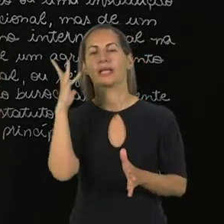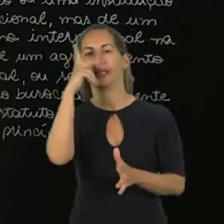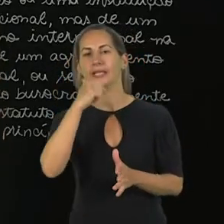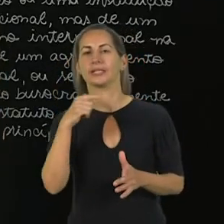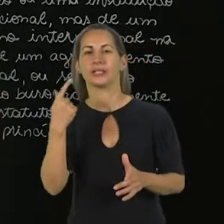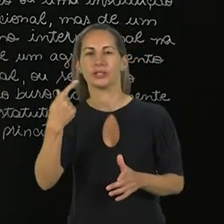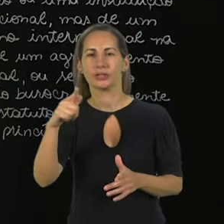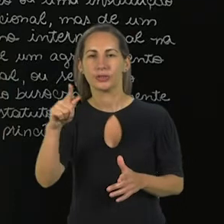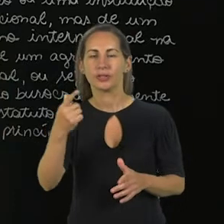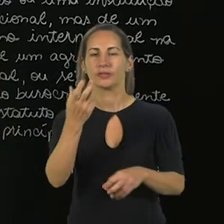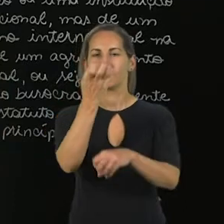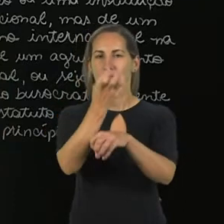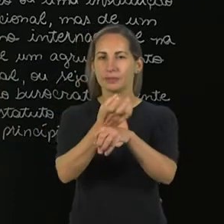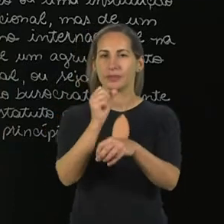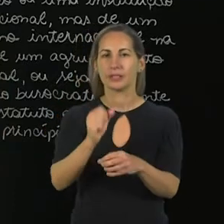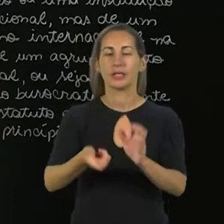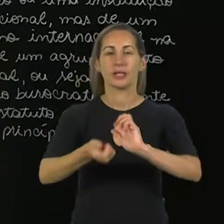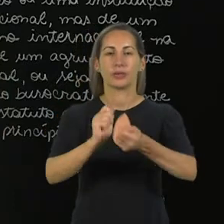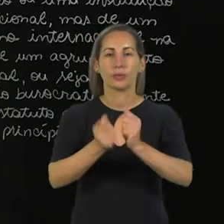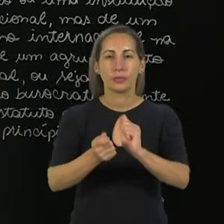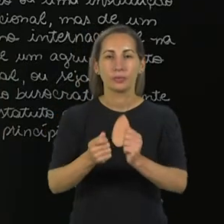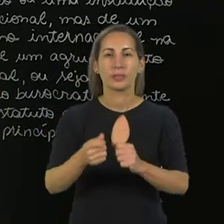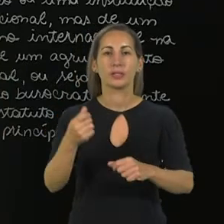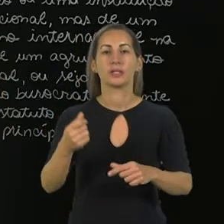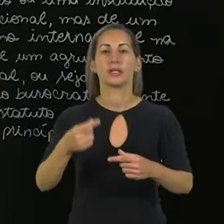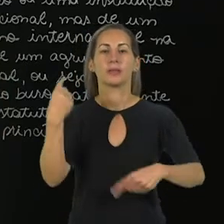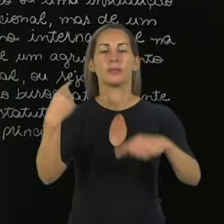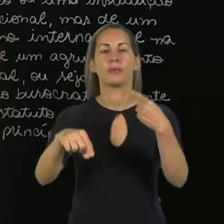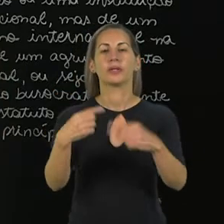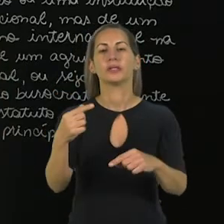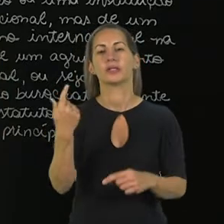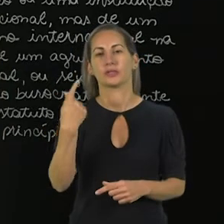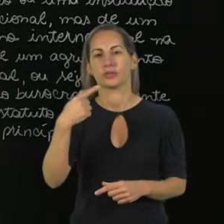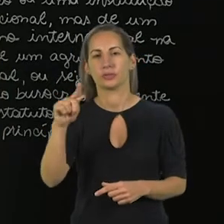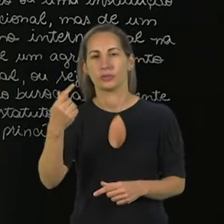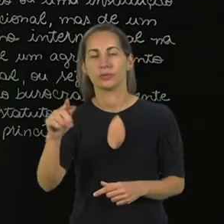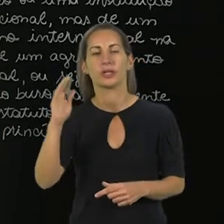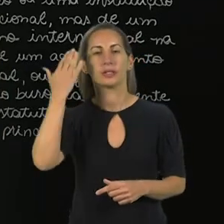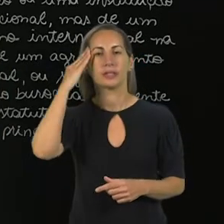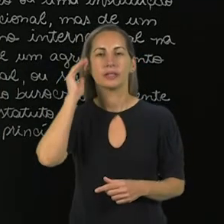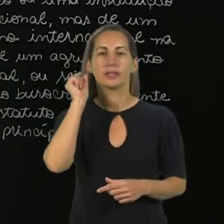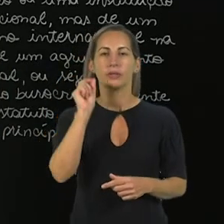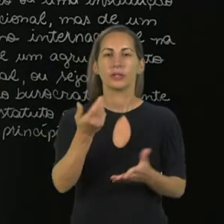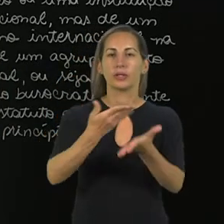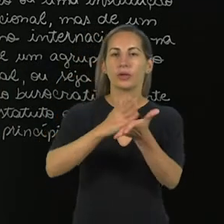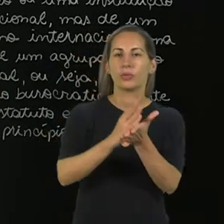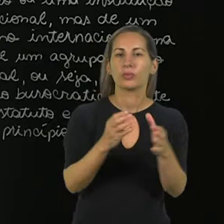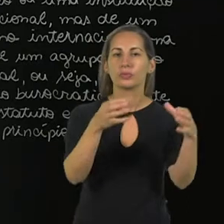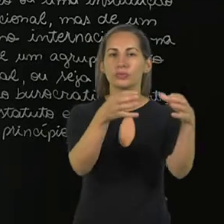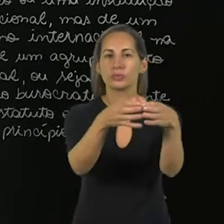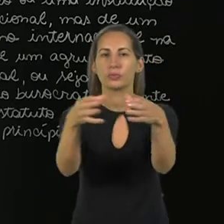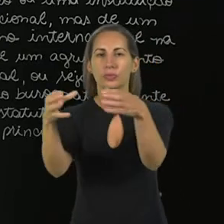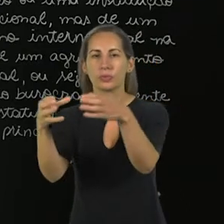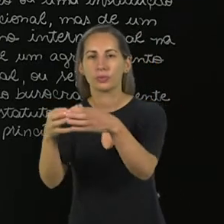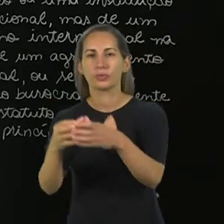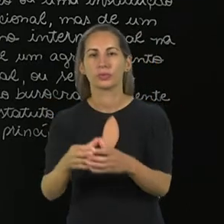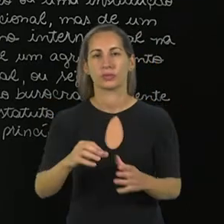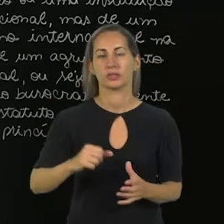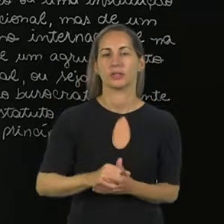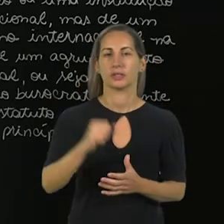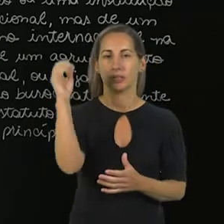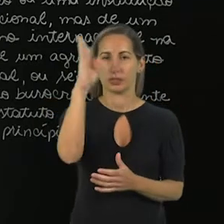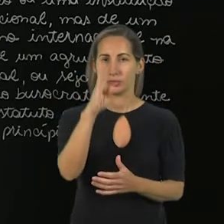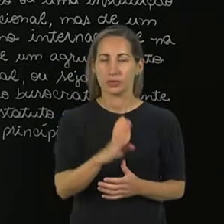geografia. E vamos tratar de economia e geopolítica nessa aula, a entender alguns organismos